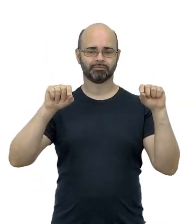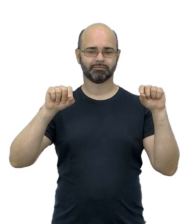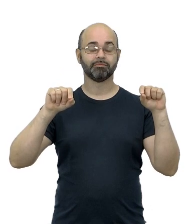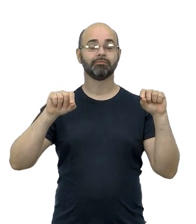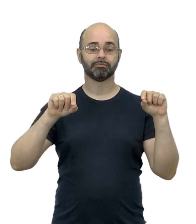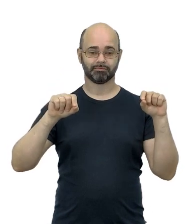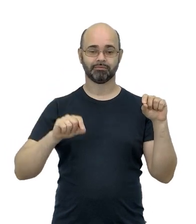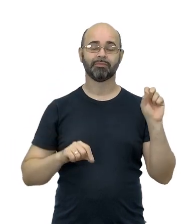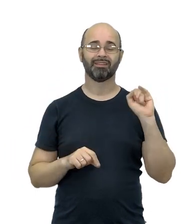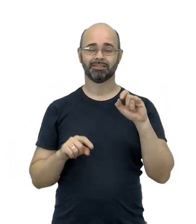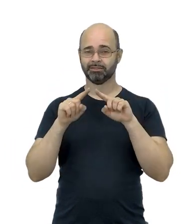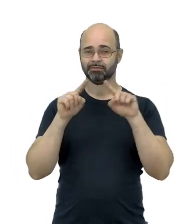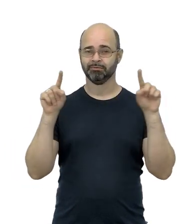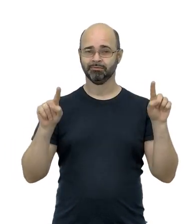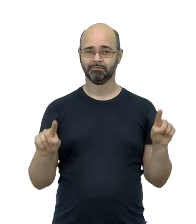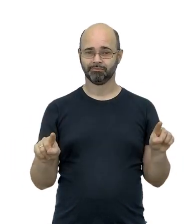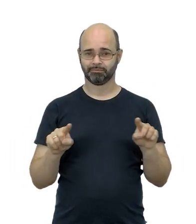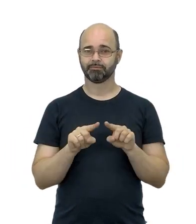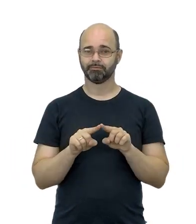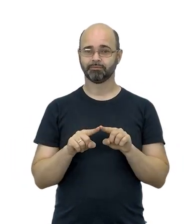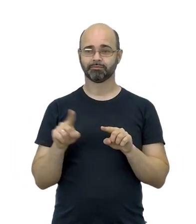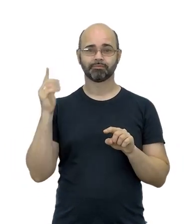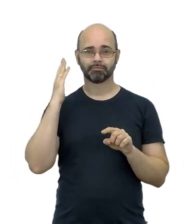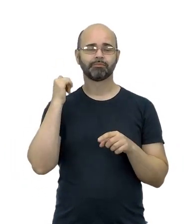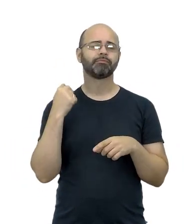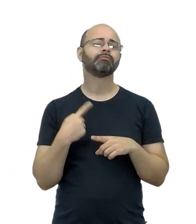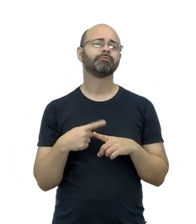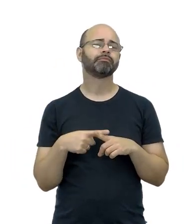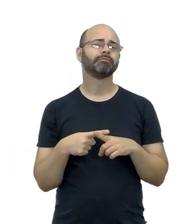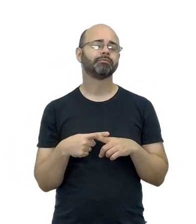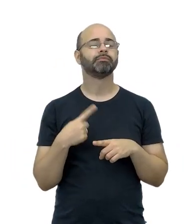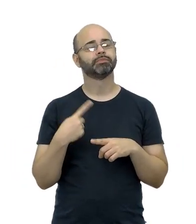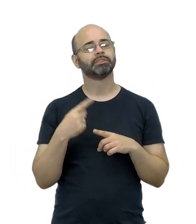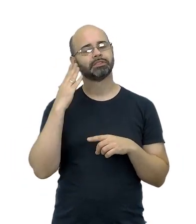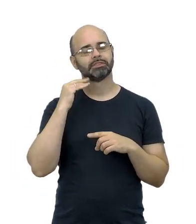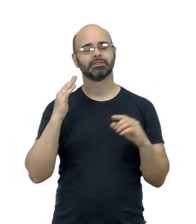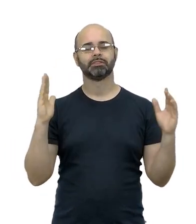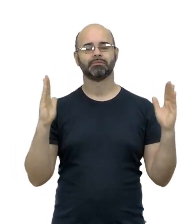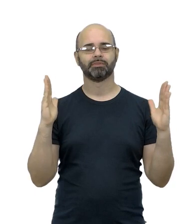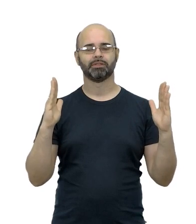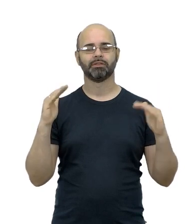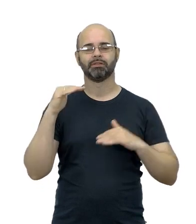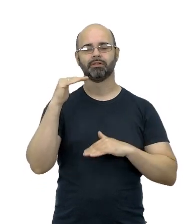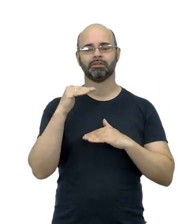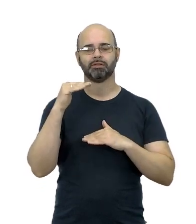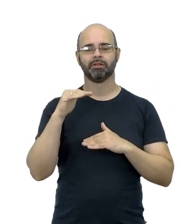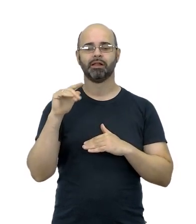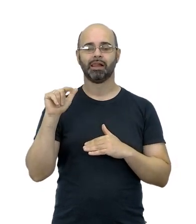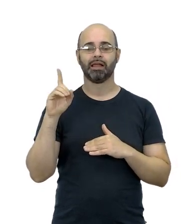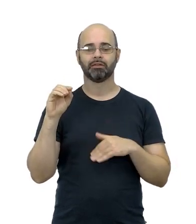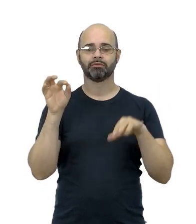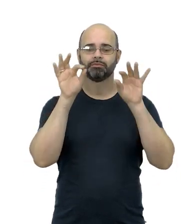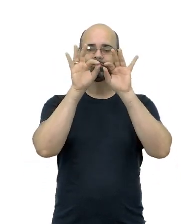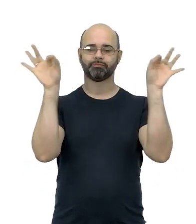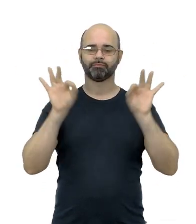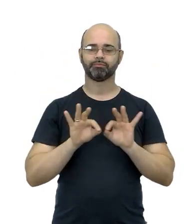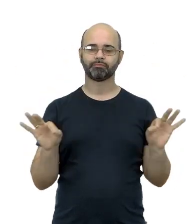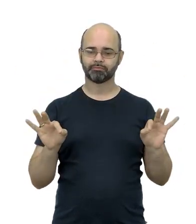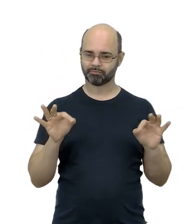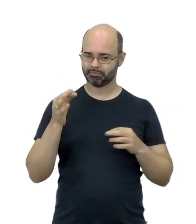ele conhece o retângulo, por quê? Porque ele sabe que tem lados, né? Tem 2 lados de mesma medida